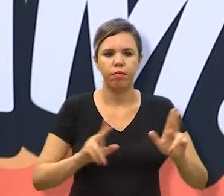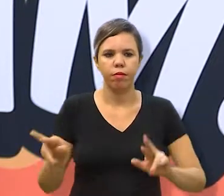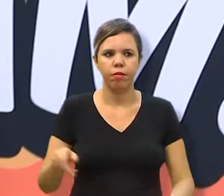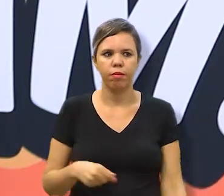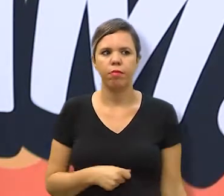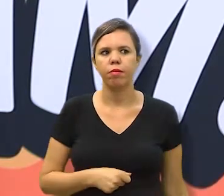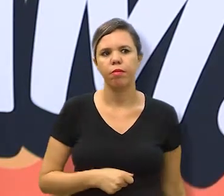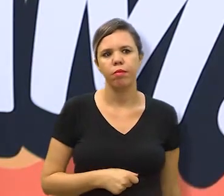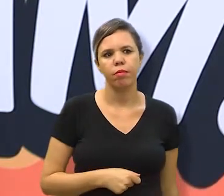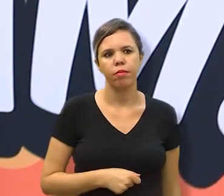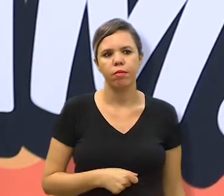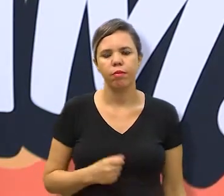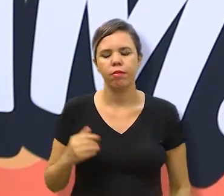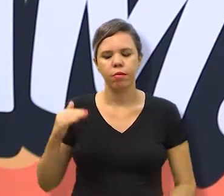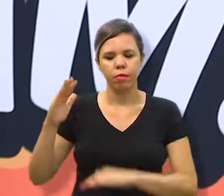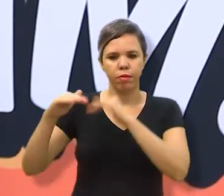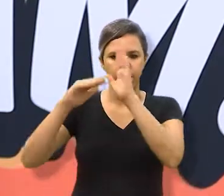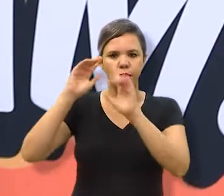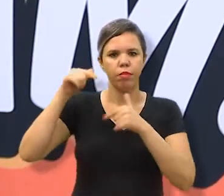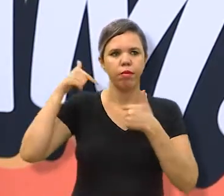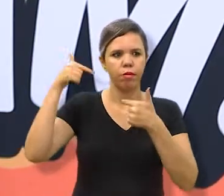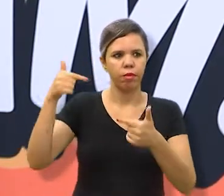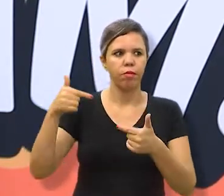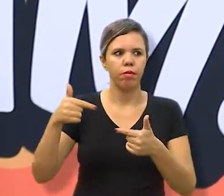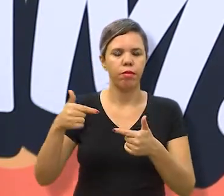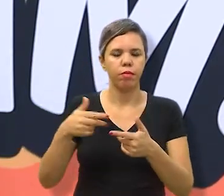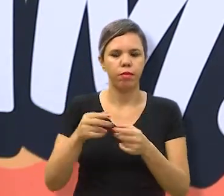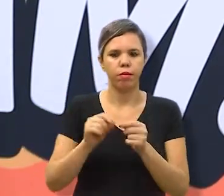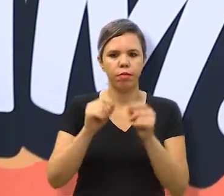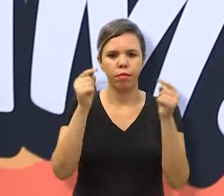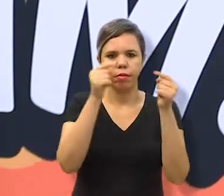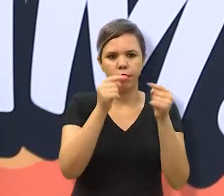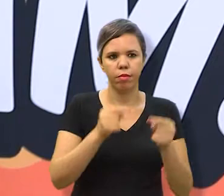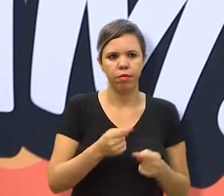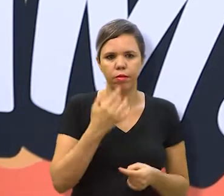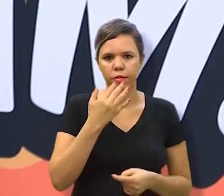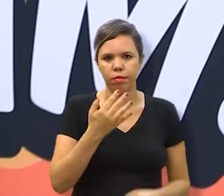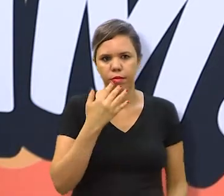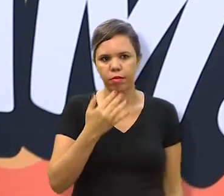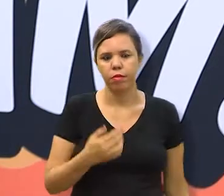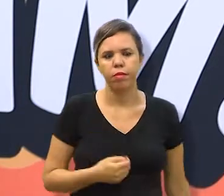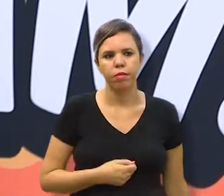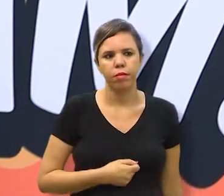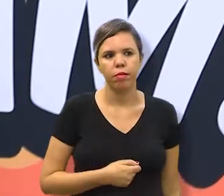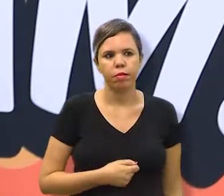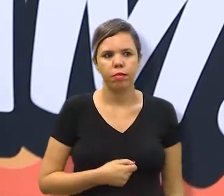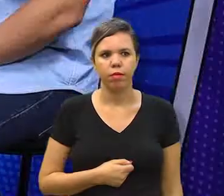diferença entre a evolução do personagem, dos traços, né? Das cores,